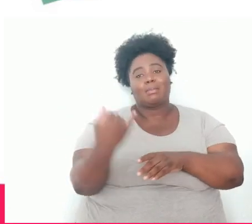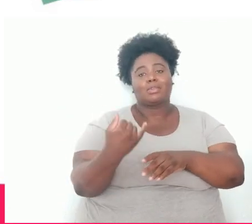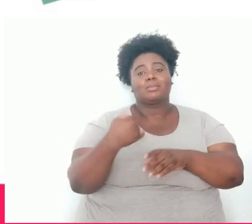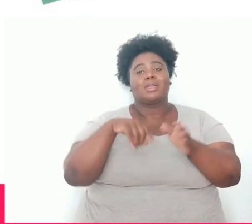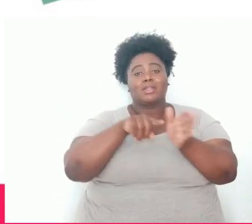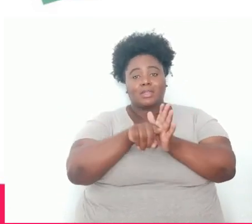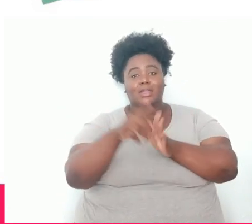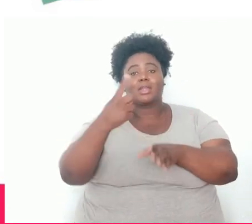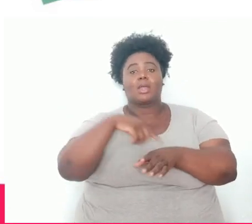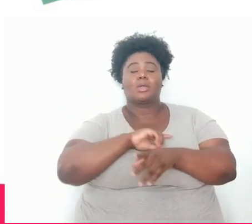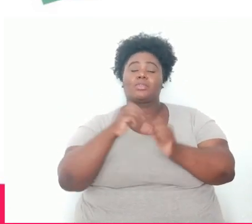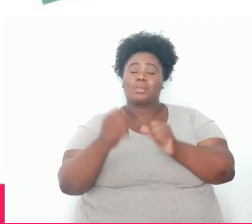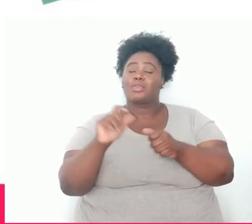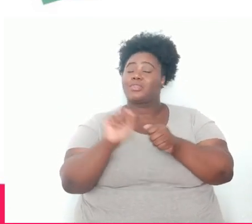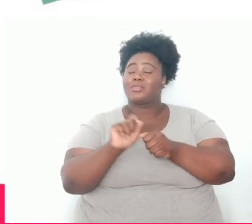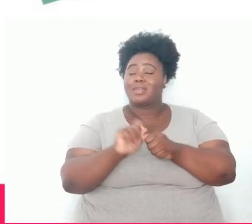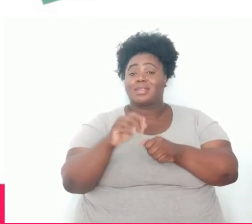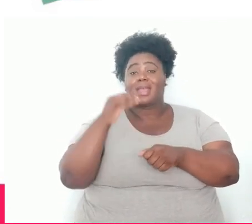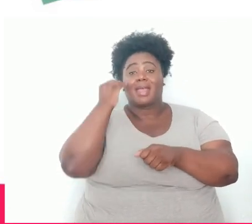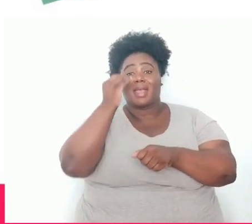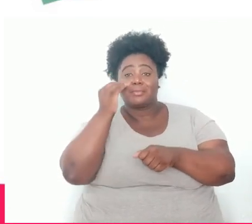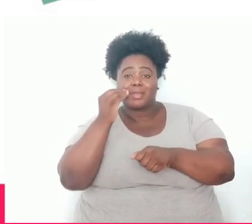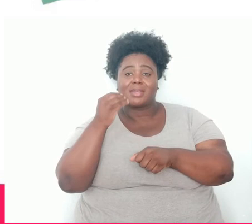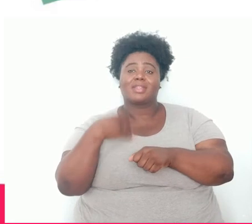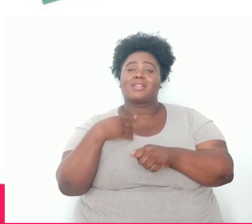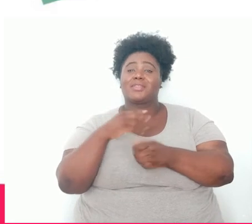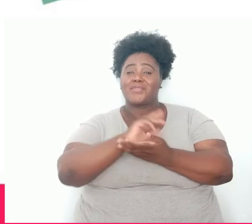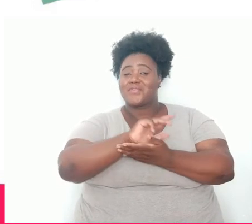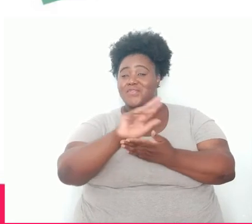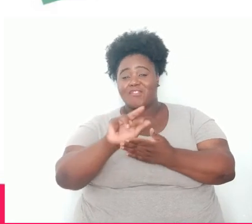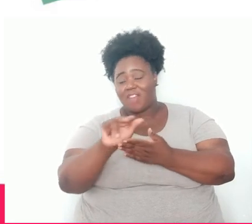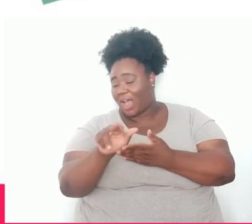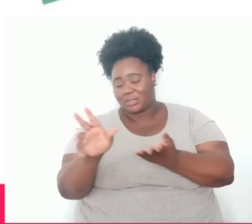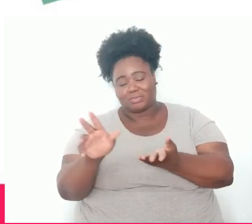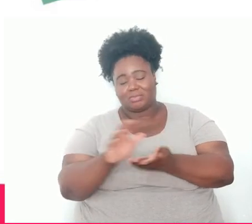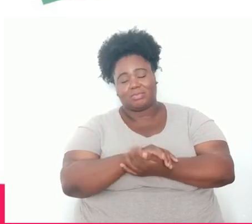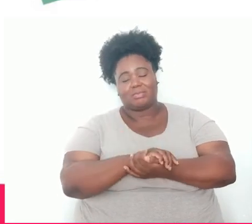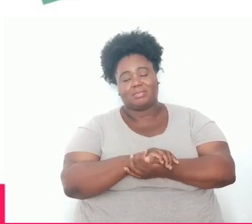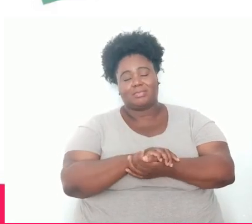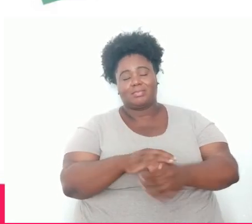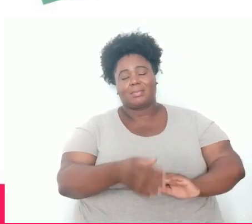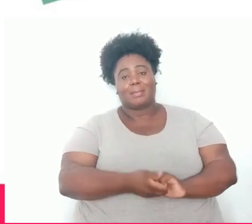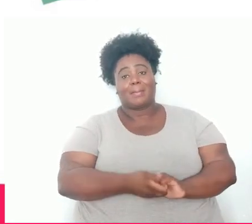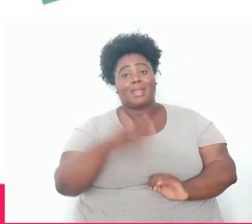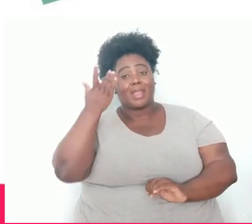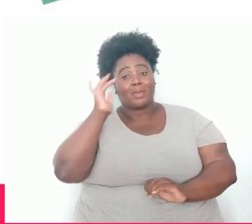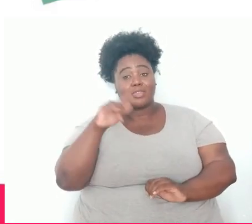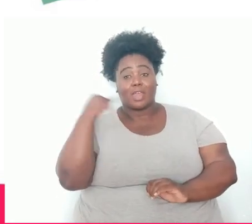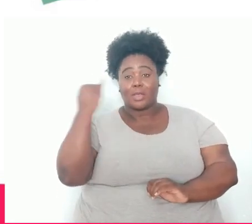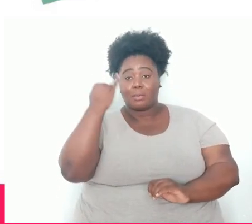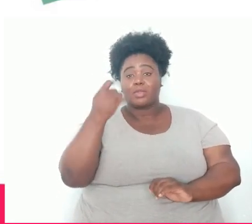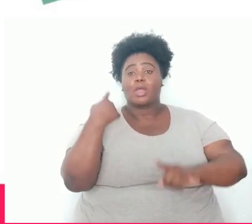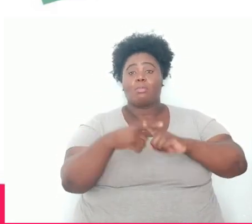possibilidade de análise, a gente pode fazer exercícios performáticos infinitos, né? E acho que isso